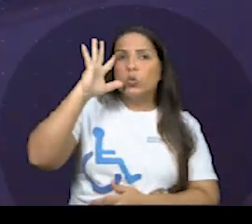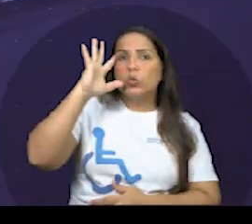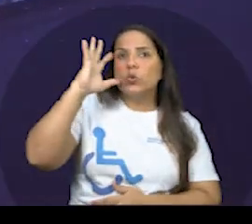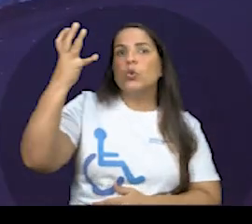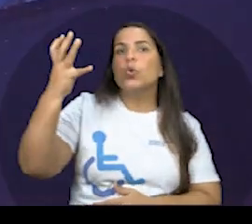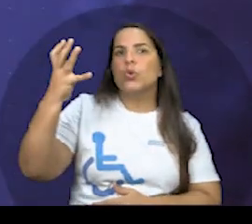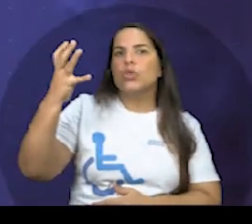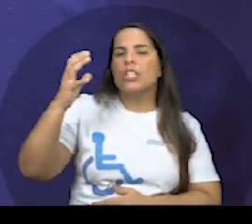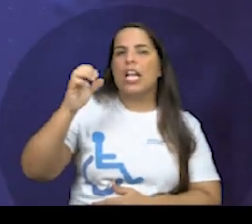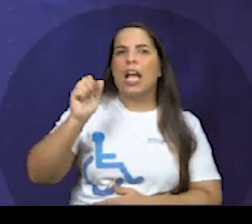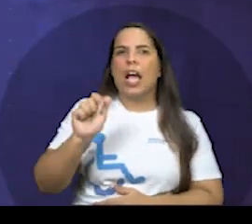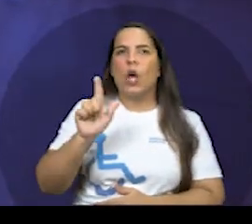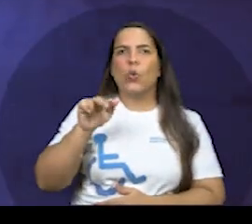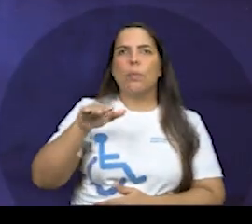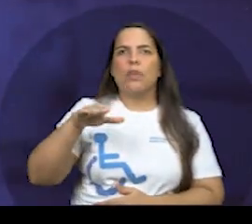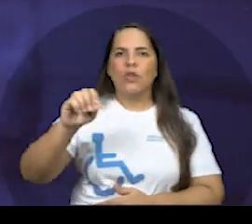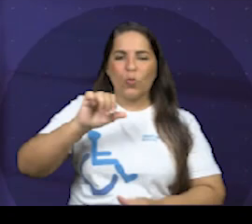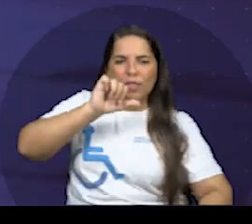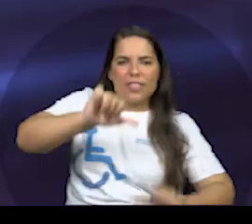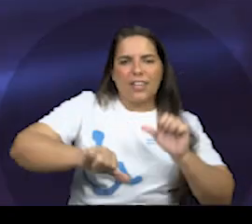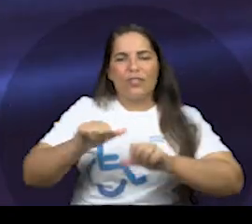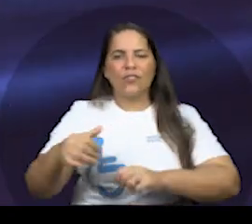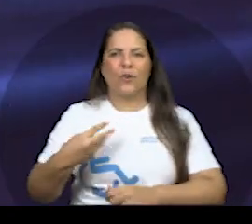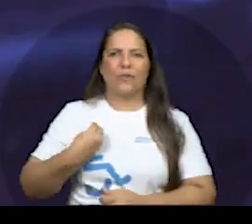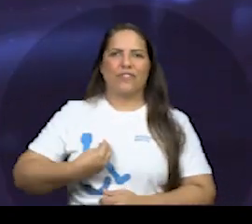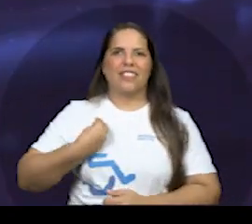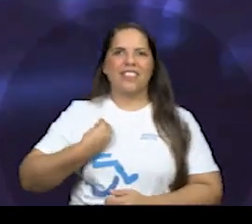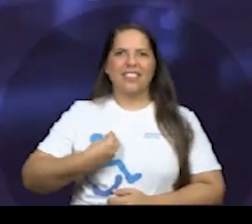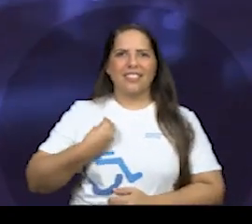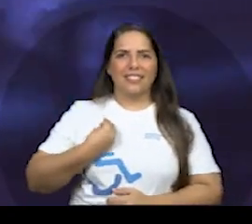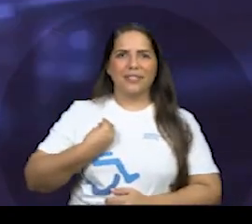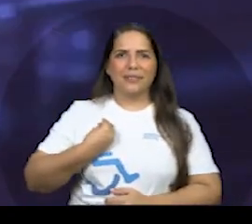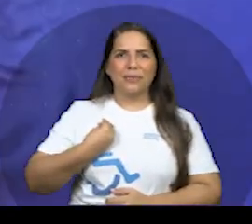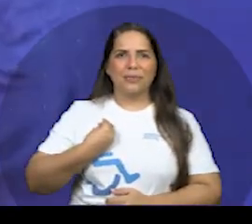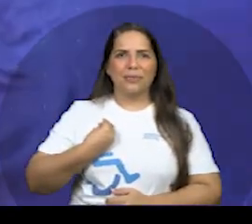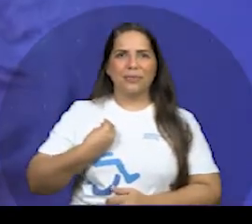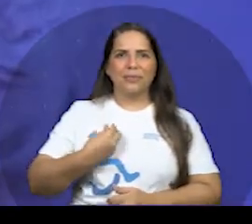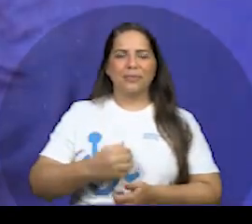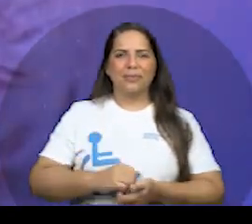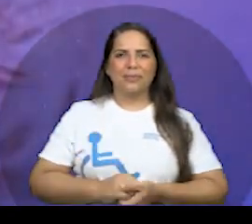Criar soluções em alumínio que transformam vidas.